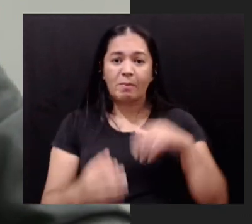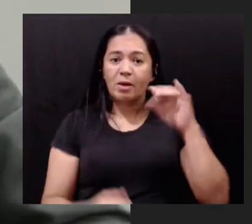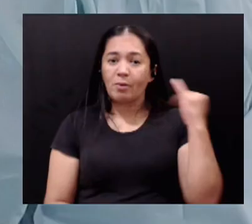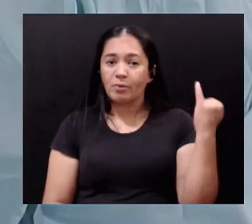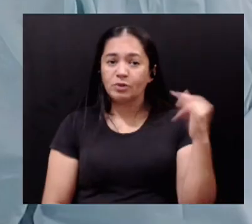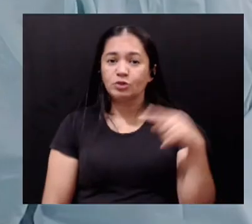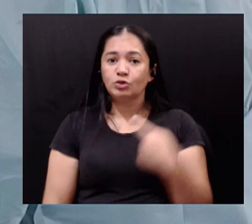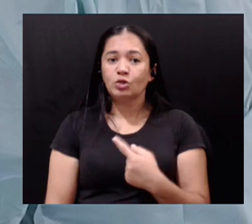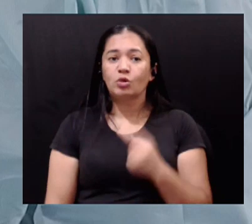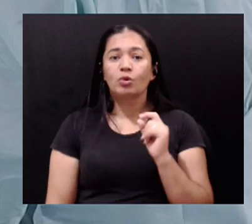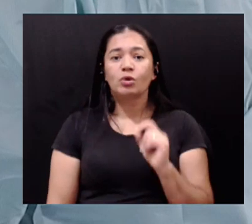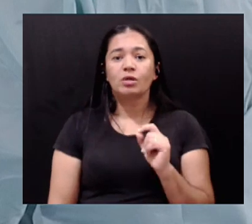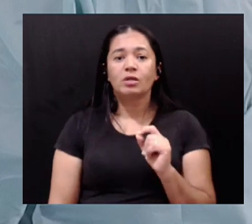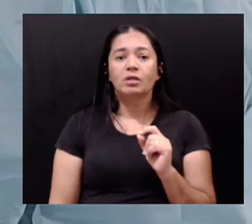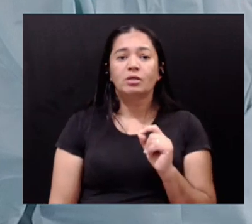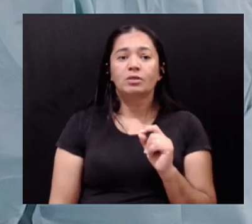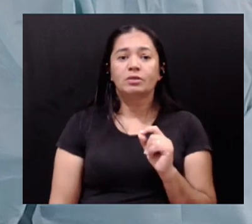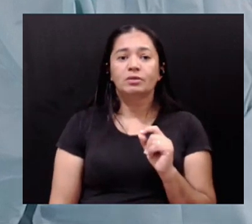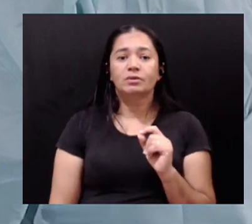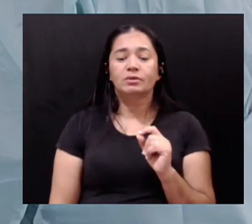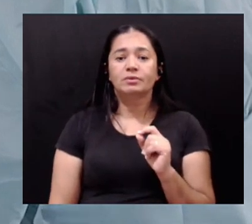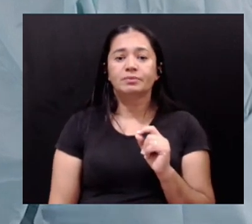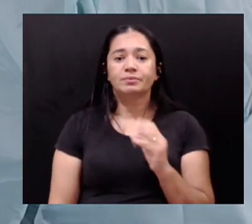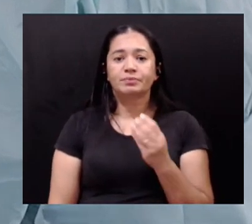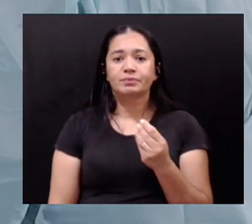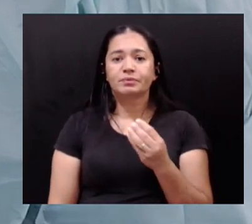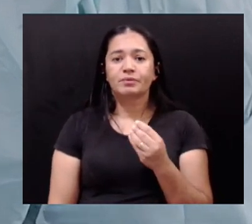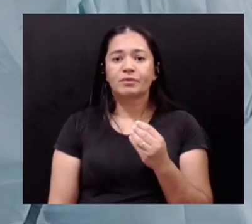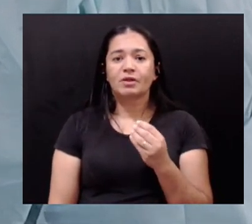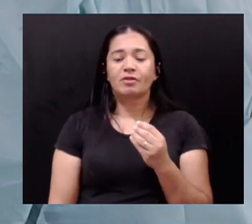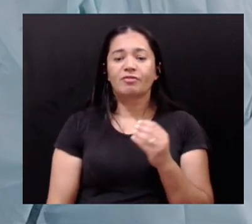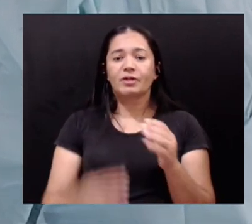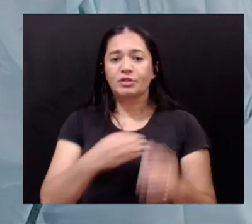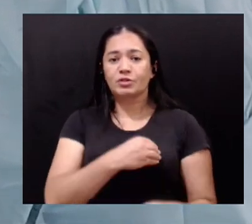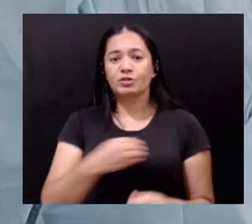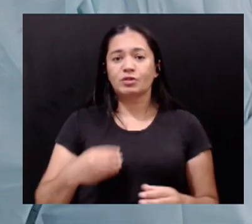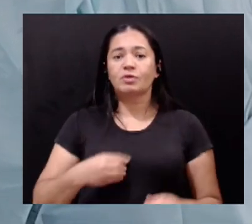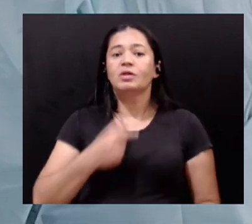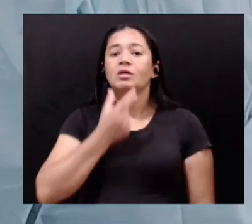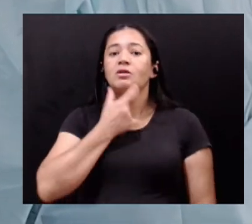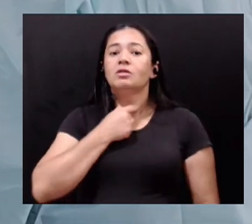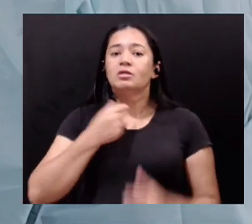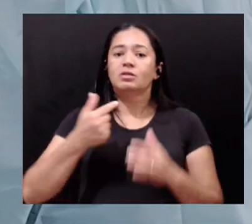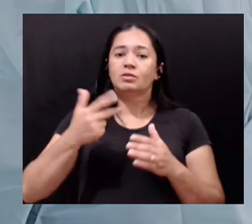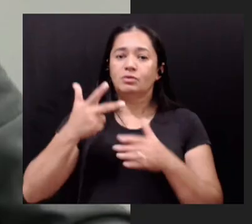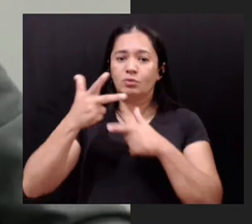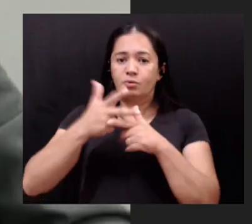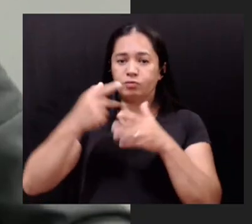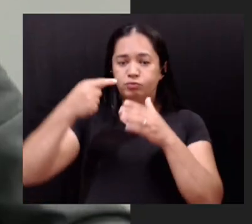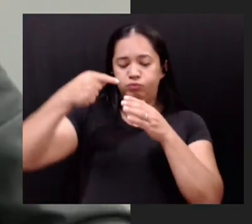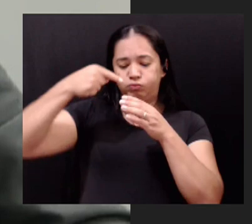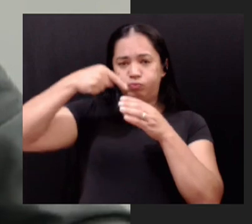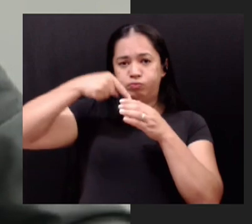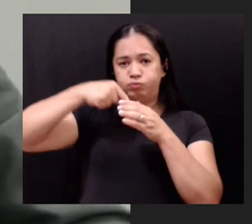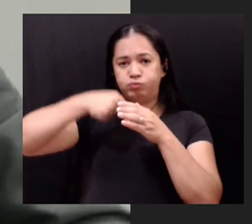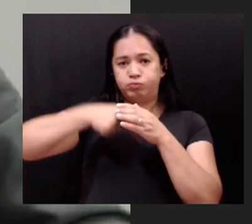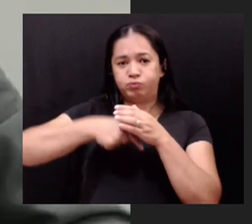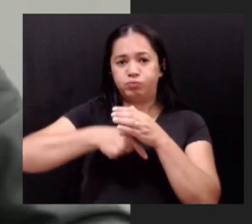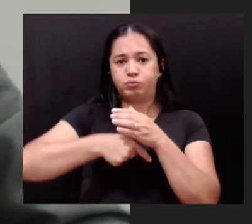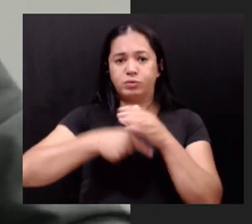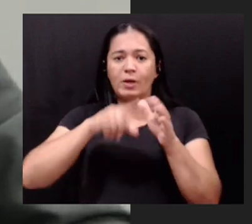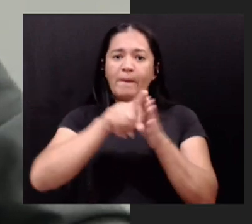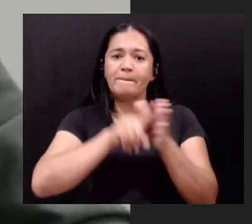mão da endoscopia, né? E na endoscopia a gente pode pesquisar, a gente normalmente